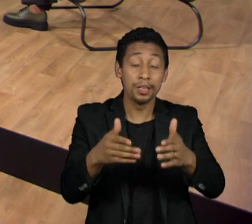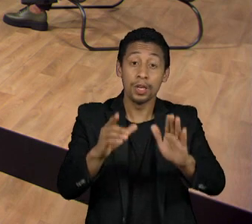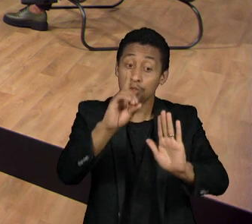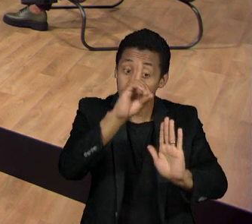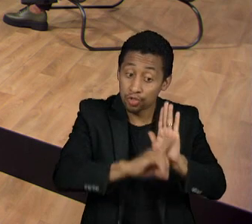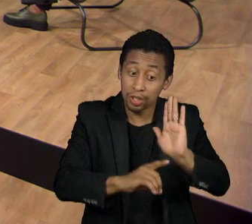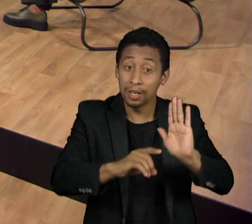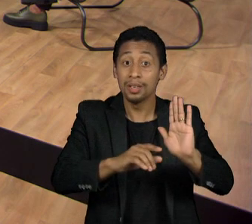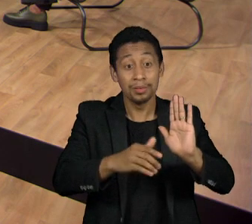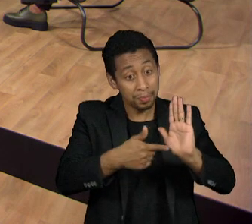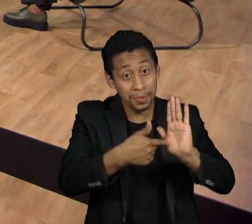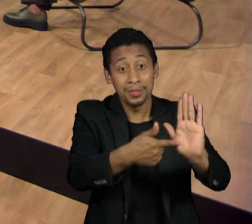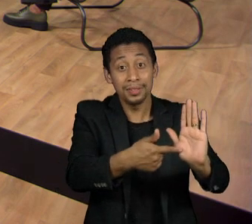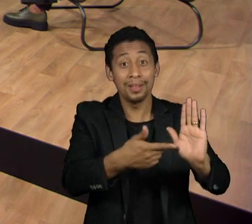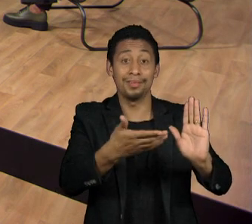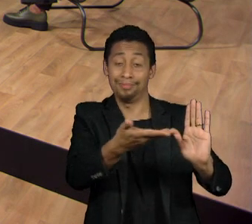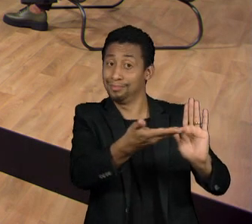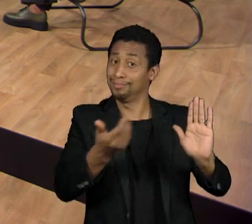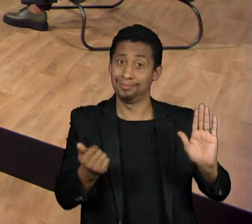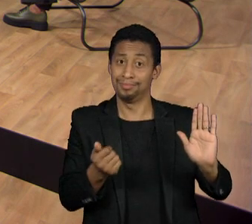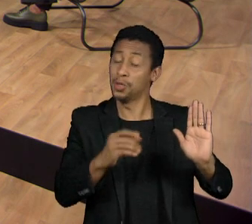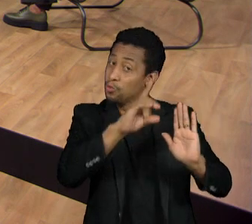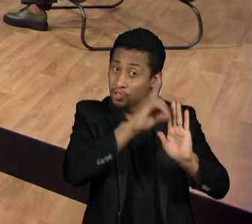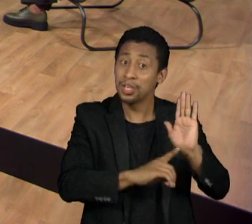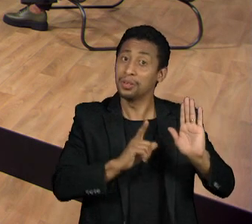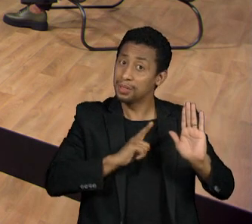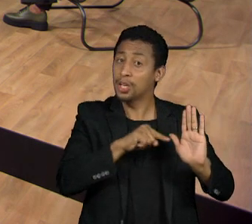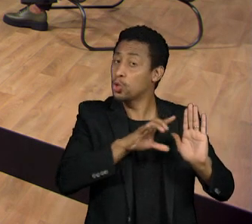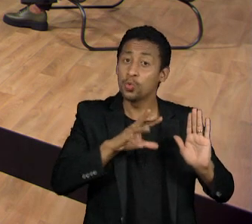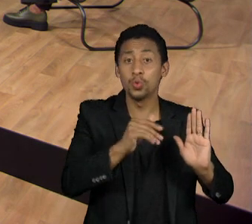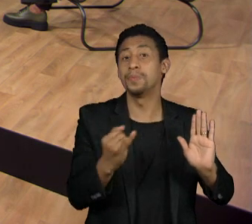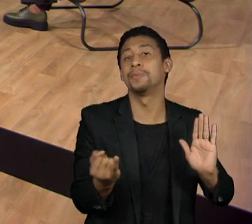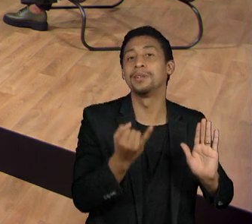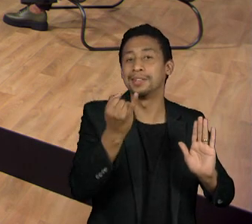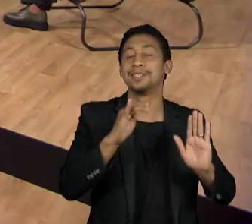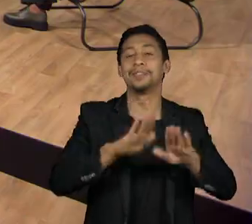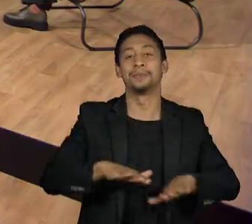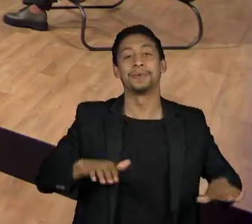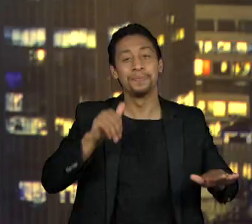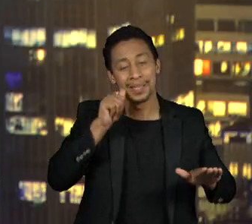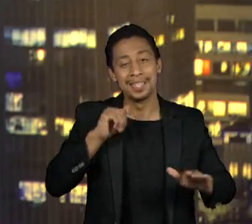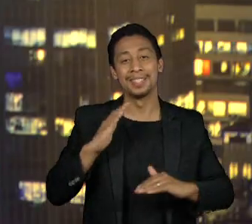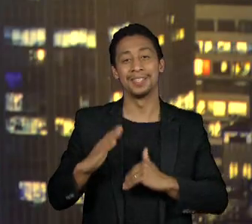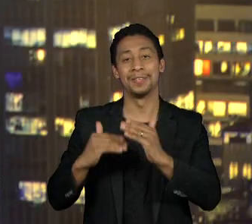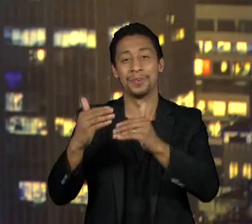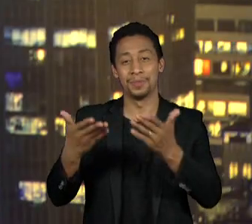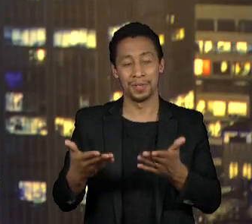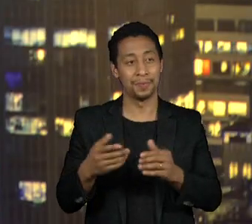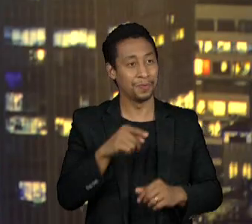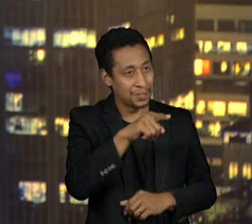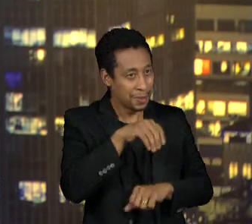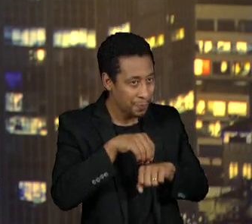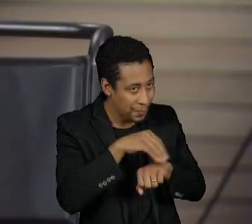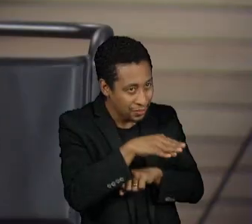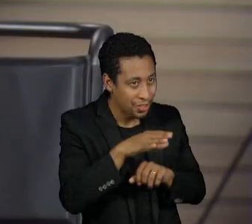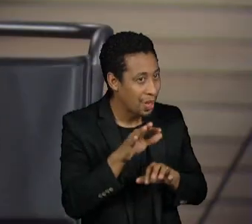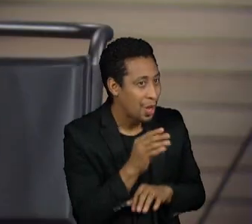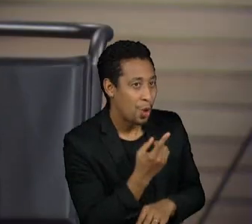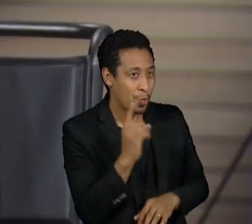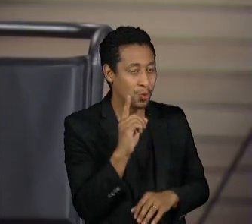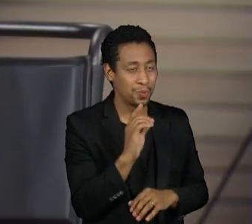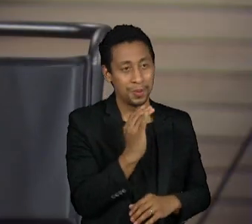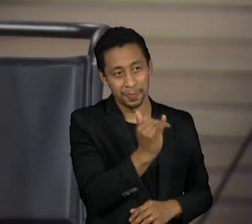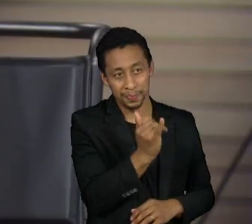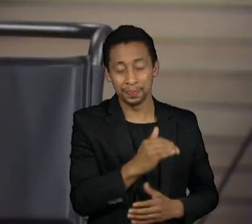direitos todos que são indivisíveis, que são todos importantes para o desenvolvimento das meninas. Seu recado para encerrar. Pensar que a gente está